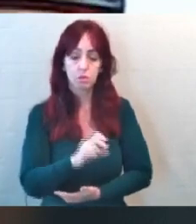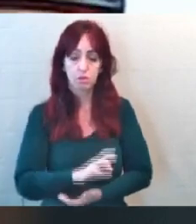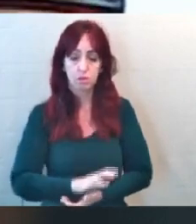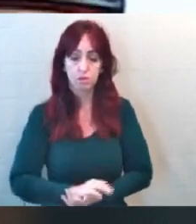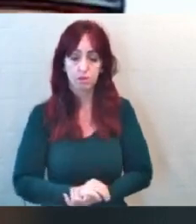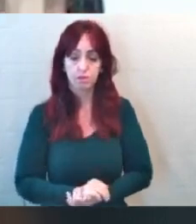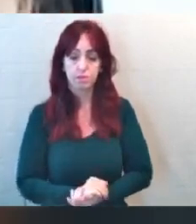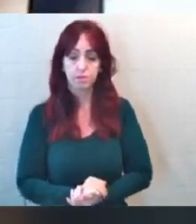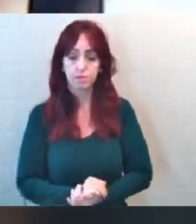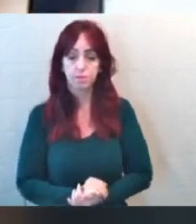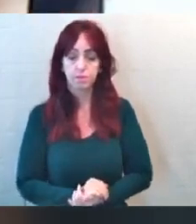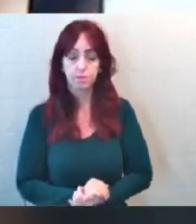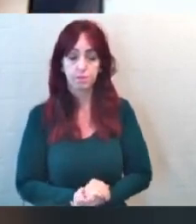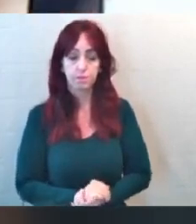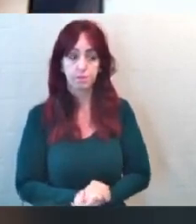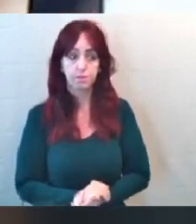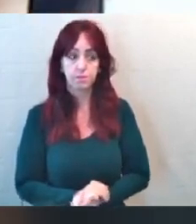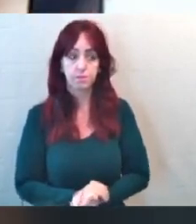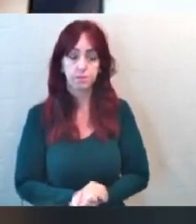R$4,50.